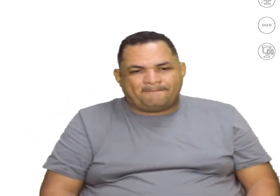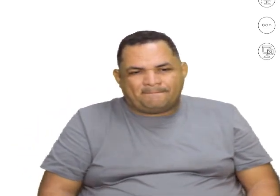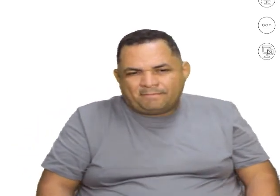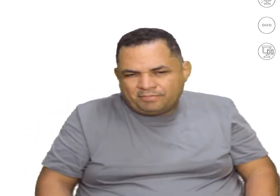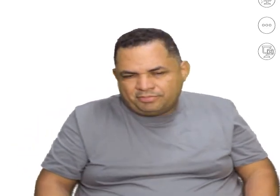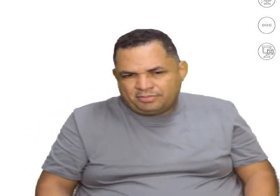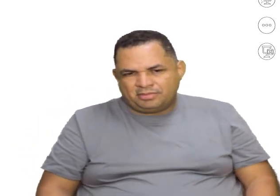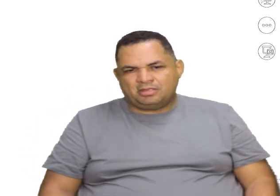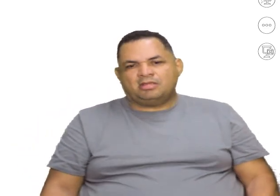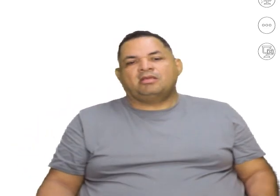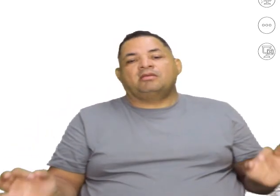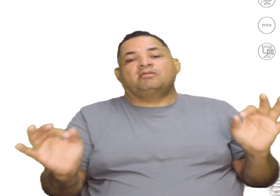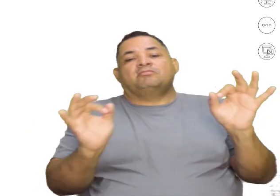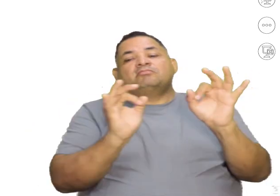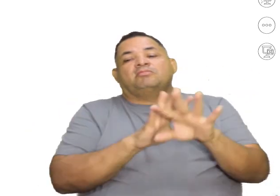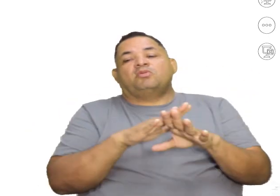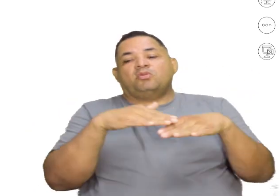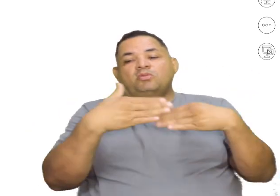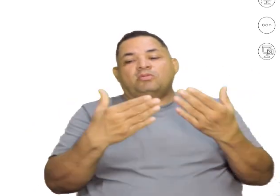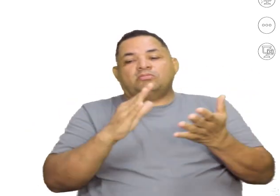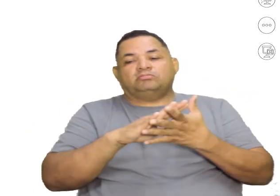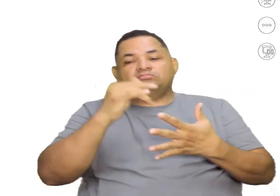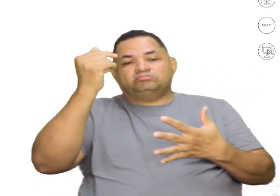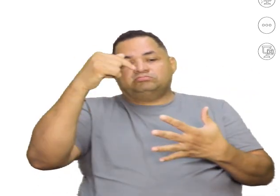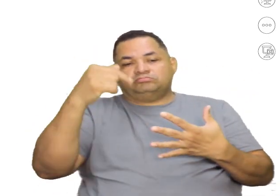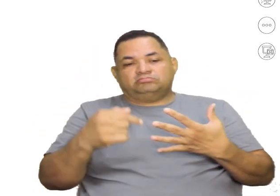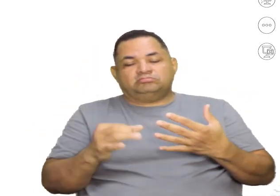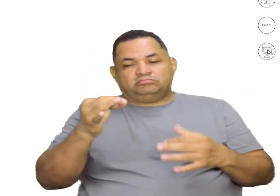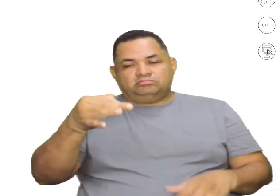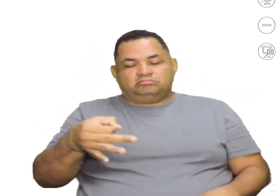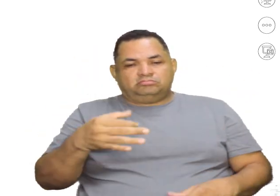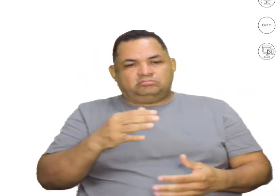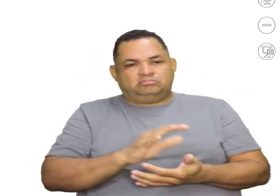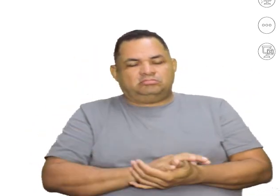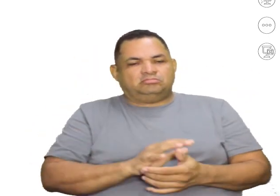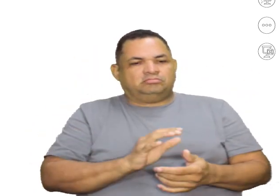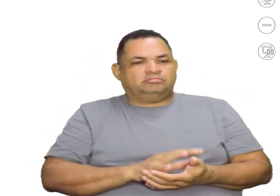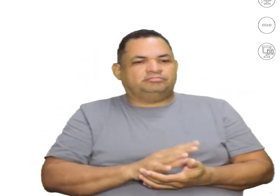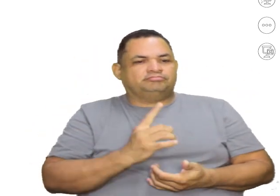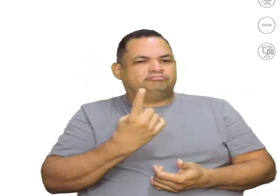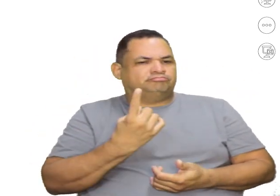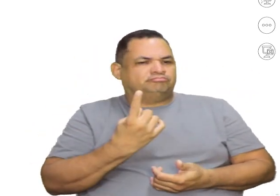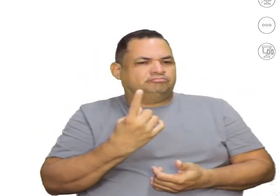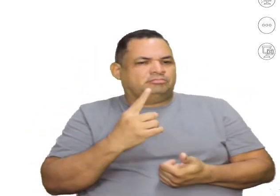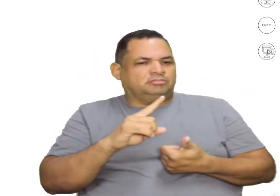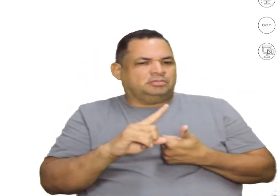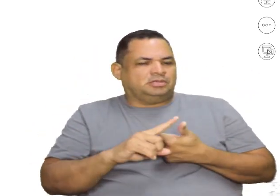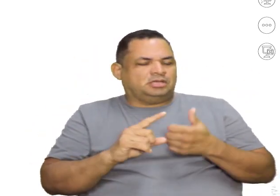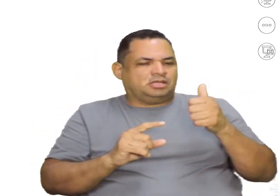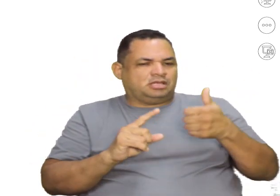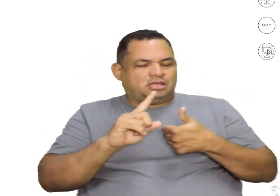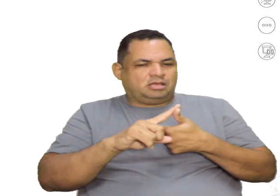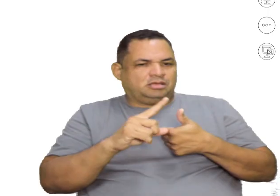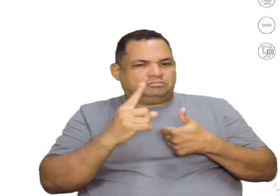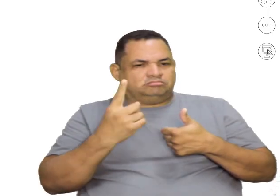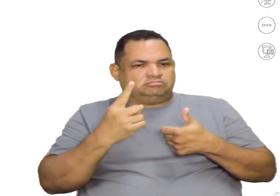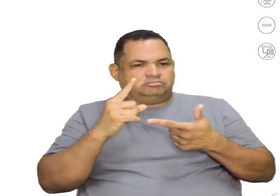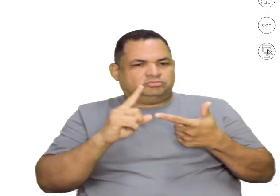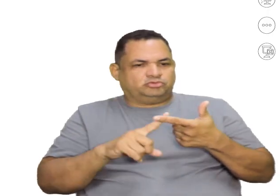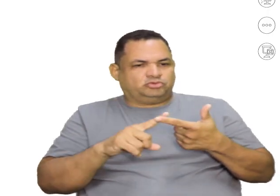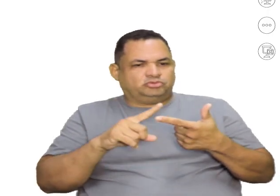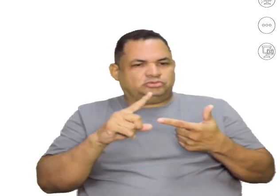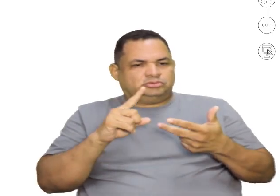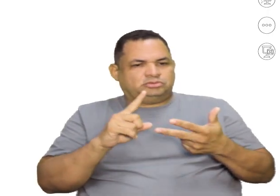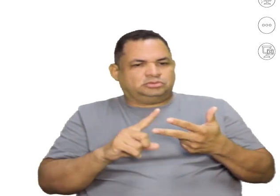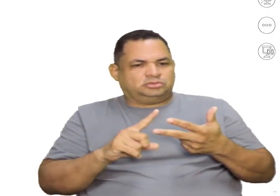ver. Portanto, qual dessas estão corretas? Somente a 1 está correta? Ou a 2 e a